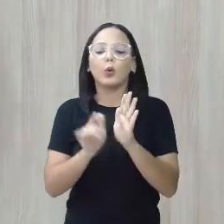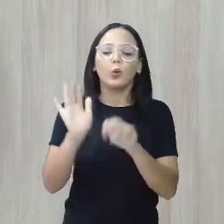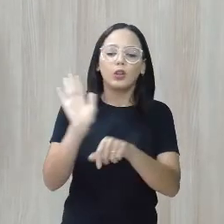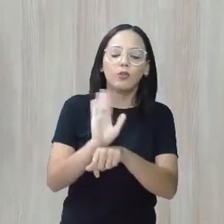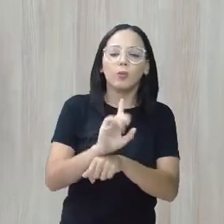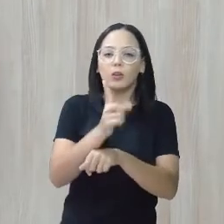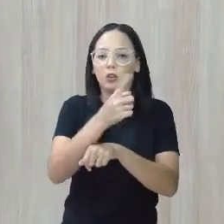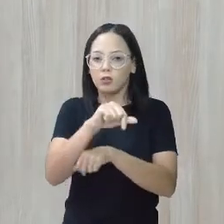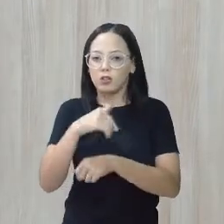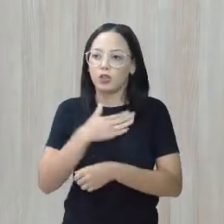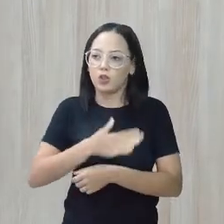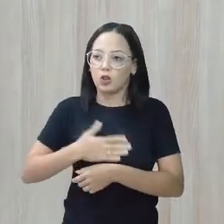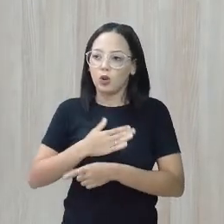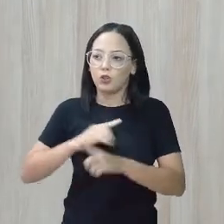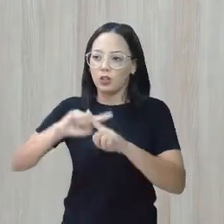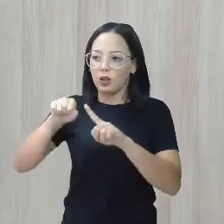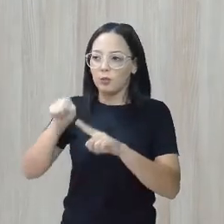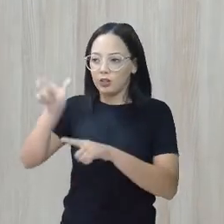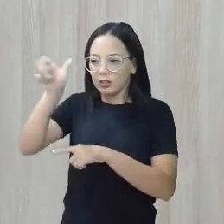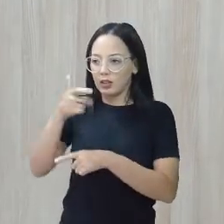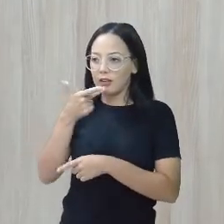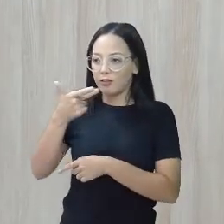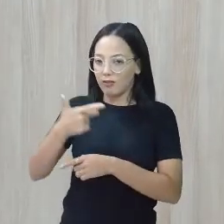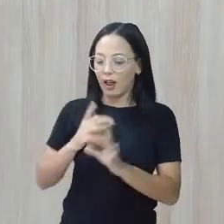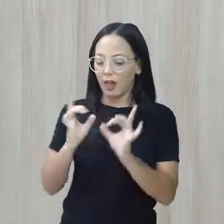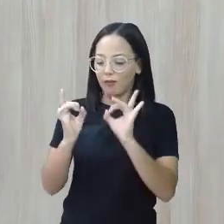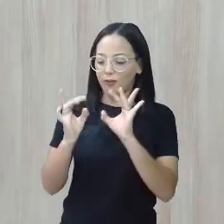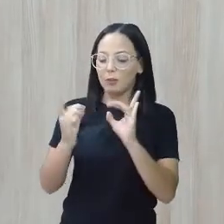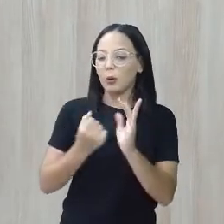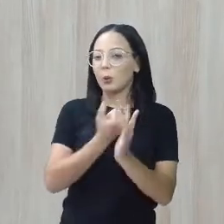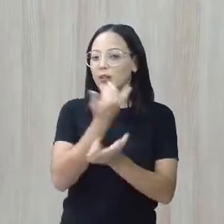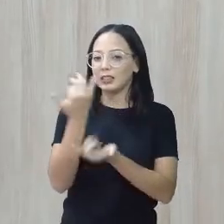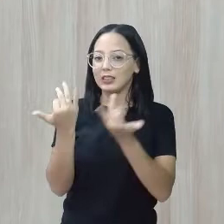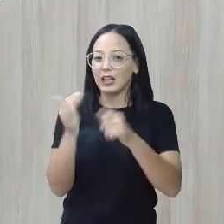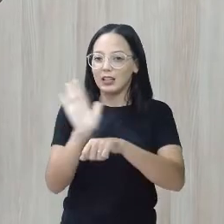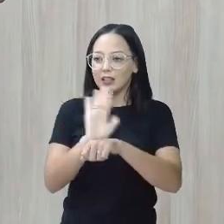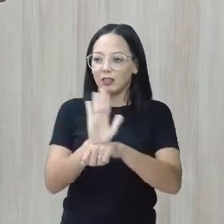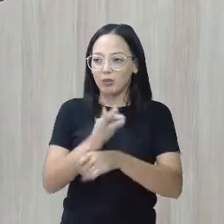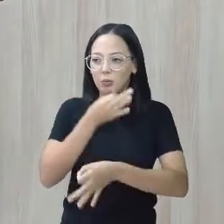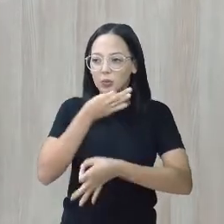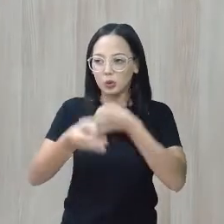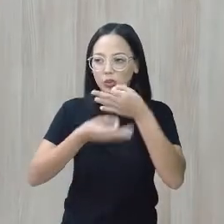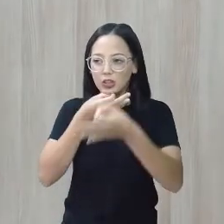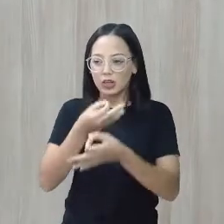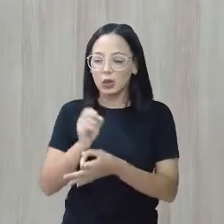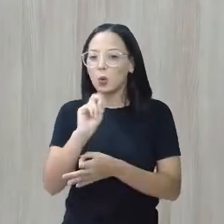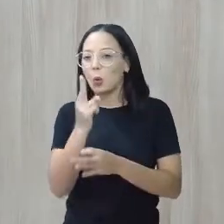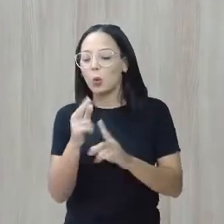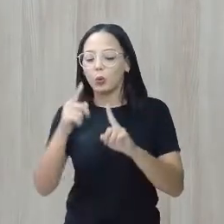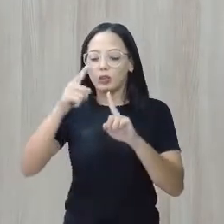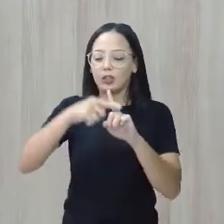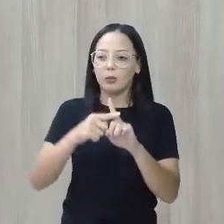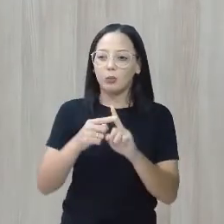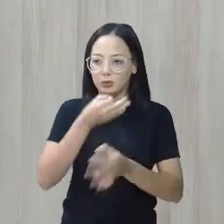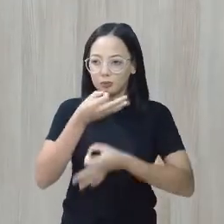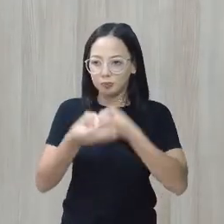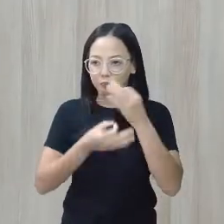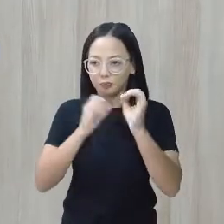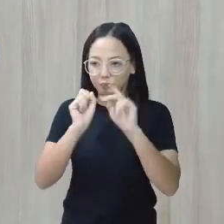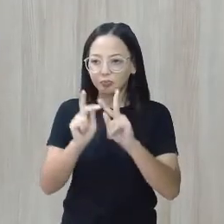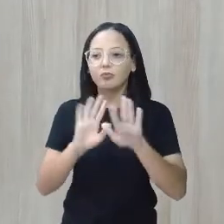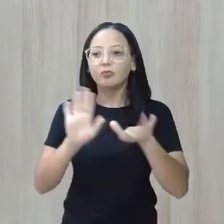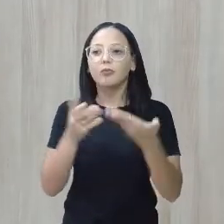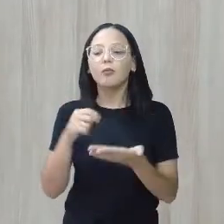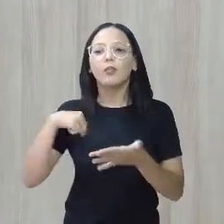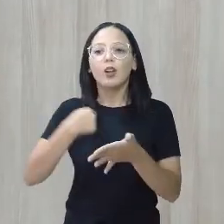Helena já traz pra gente qual que é esse feedback, né? Essa quantidade aí de filmes sugeridos, ou de gêneros sugeridos, tá? Então, a gente vai